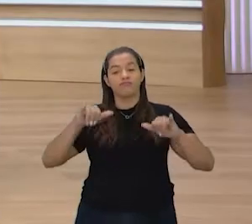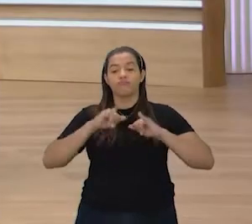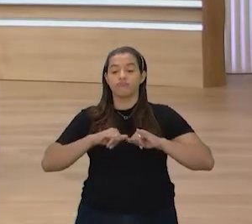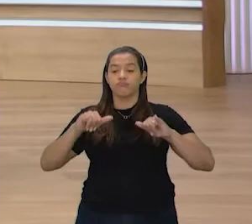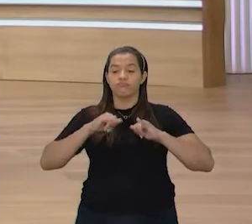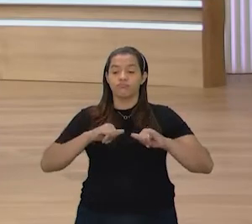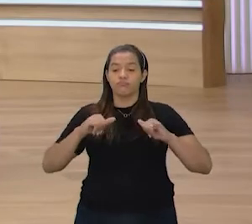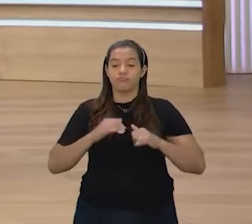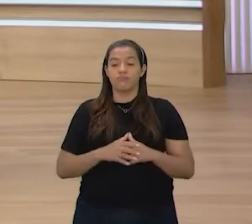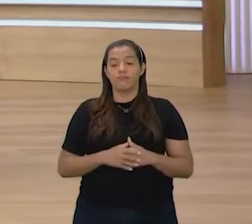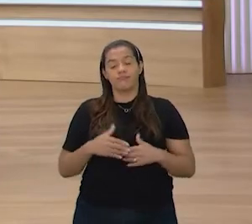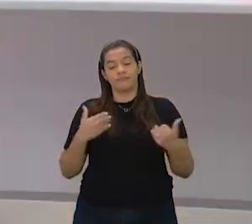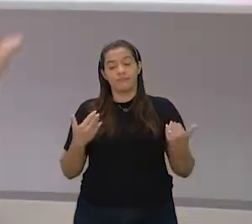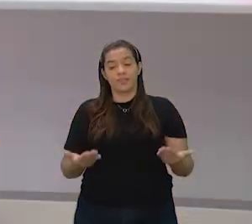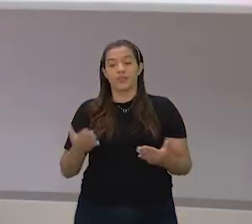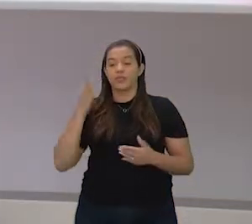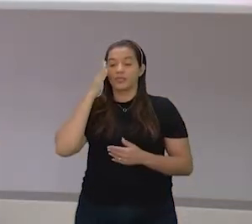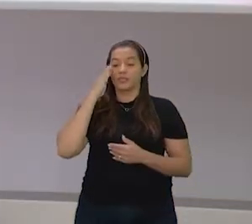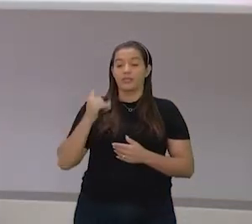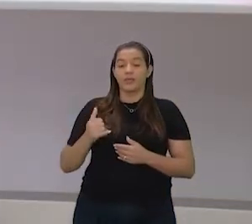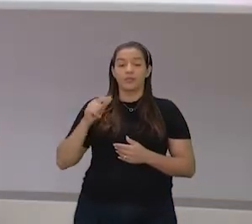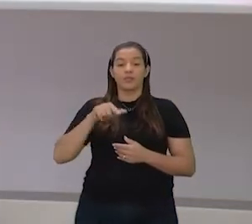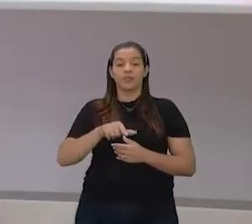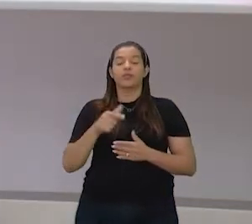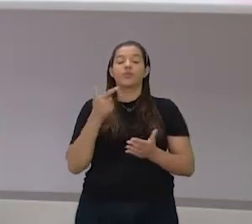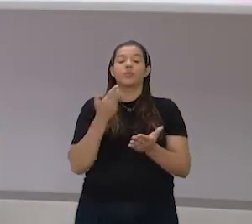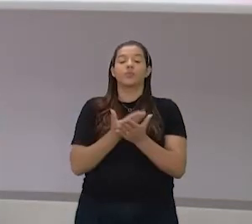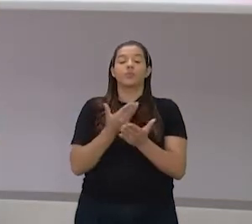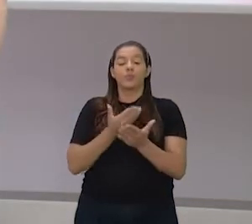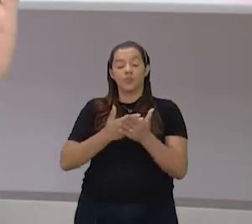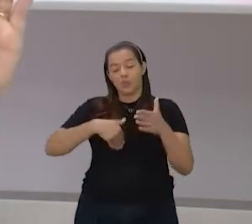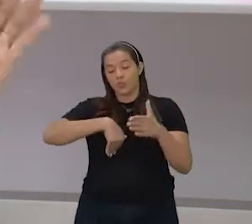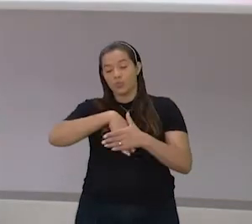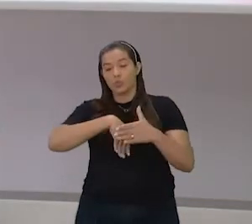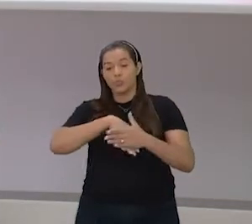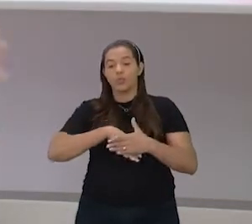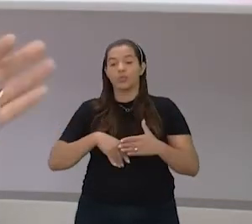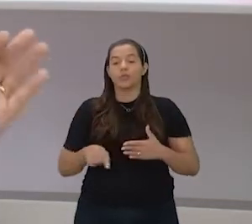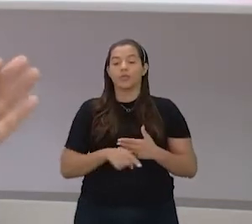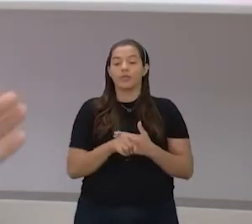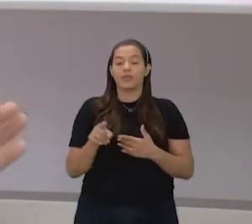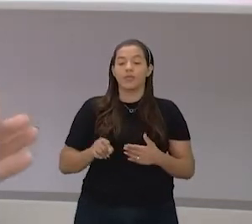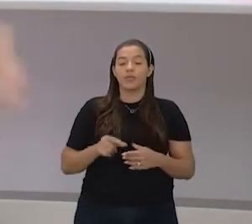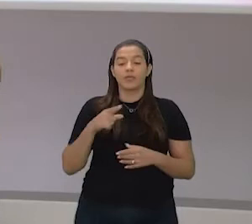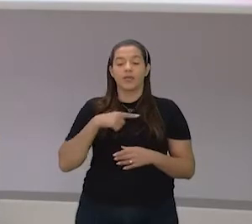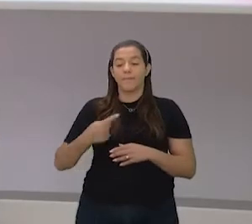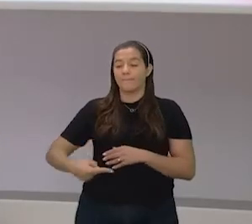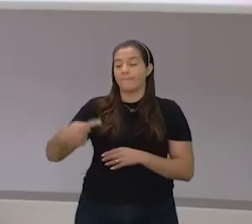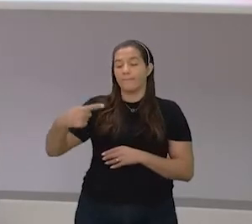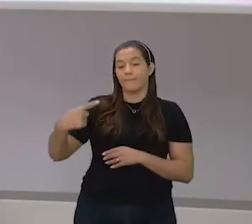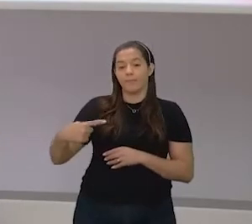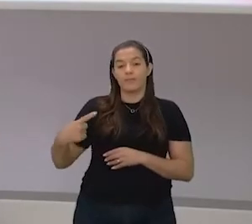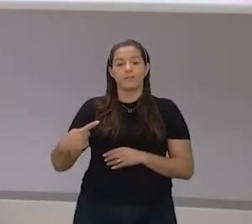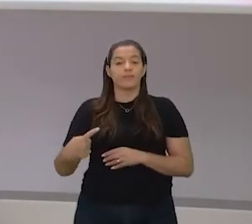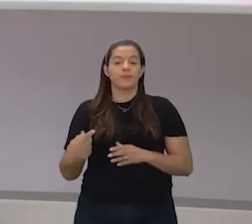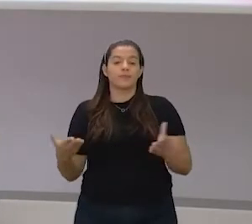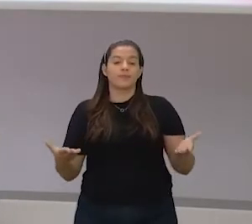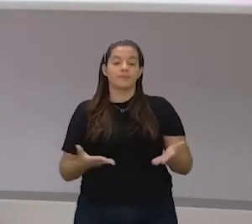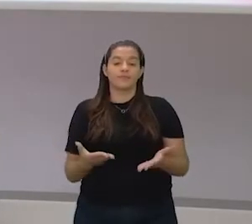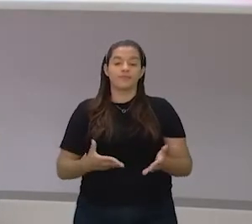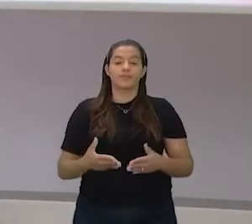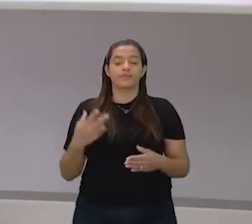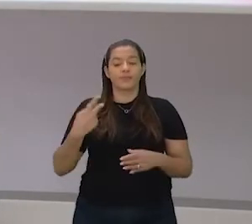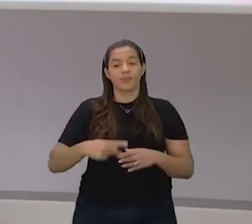sabe que o futebol, quando a gente fez esses estudos aí, não adianta, ele apareceu em primeiro, né, principalmente